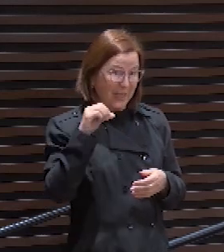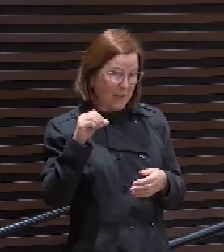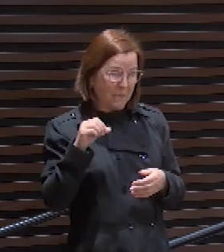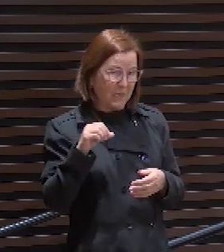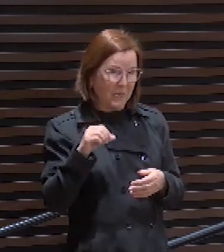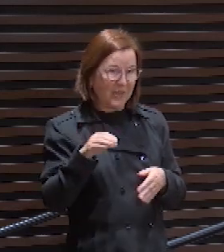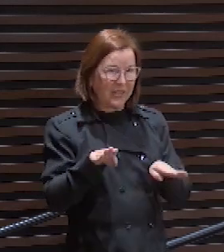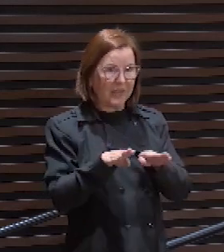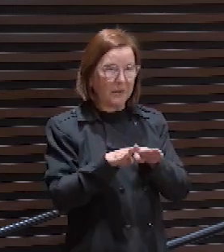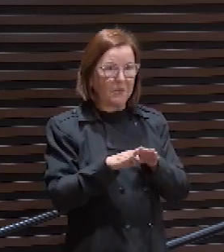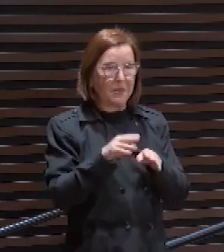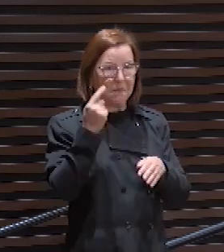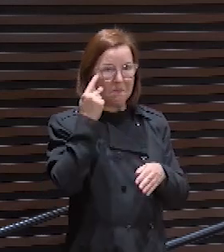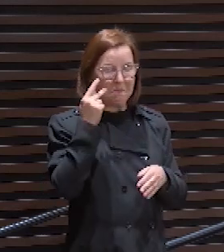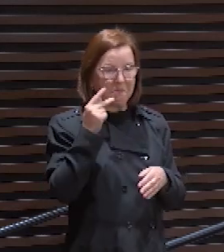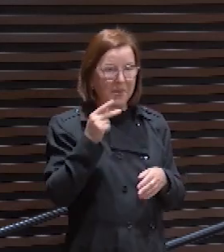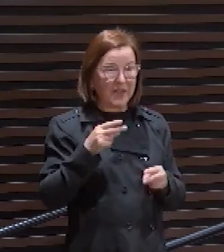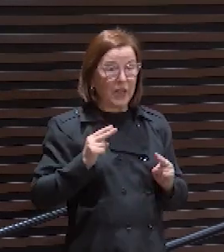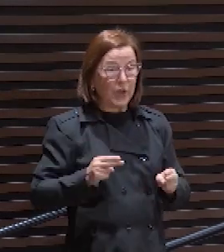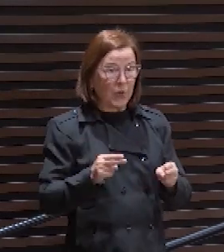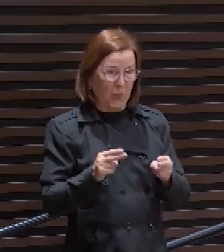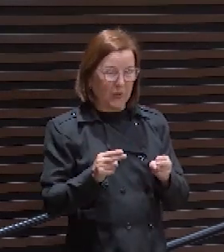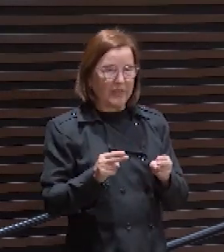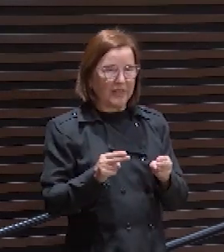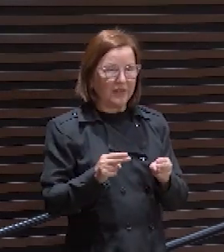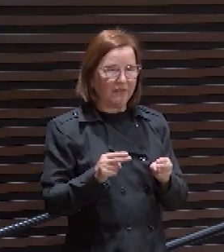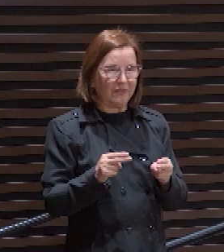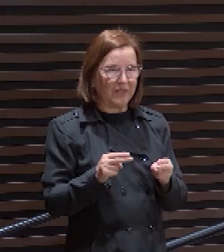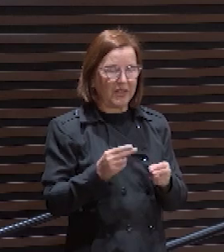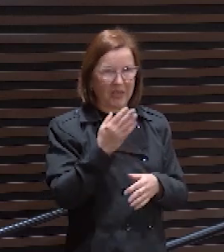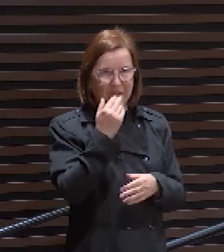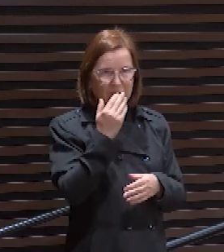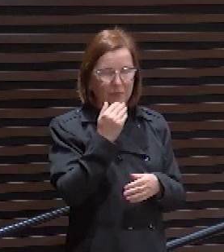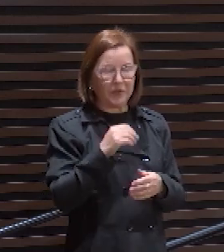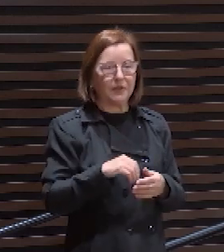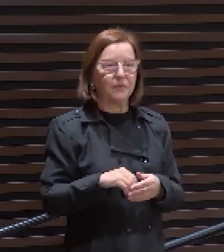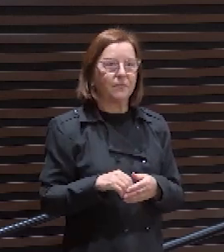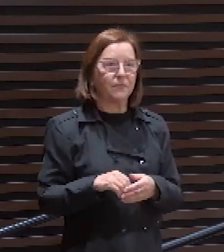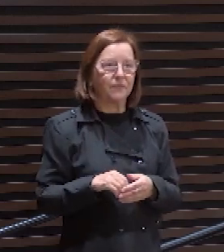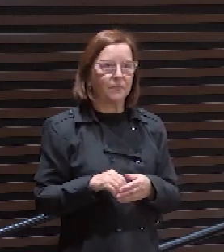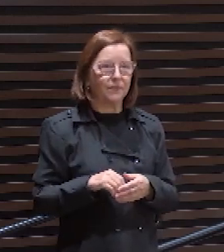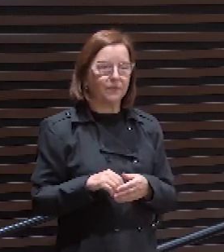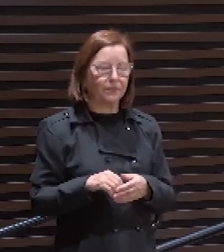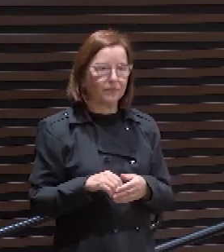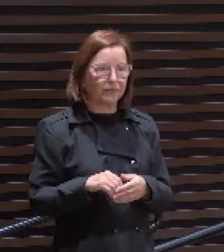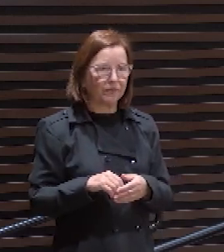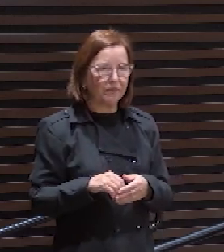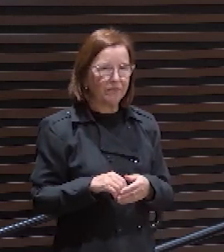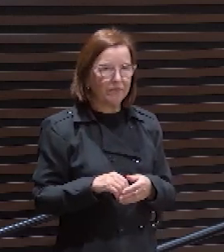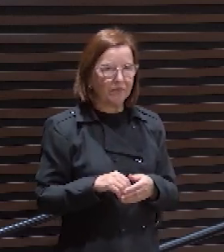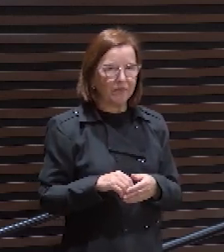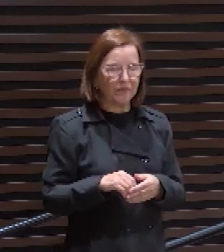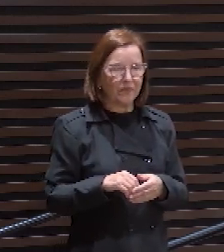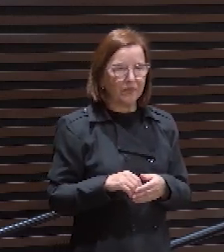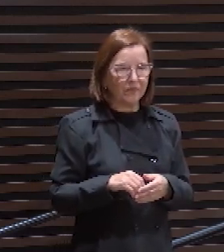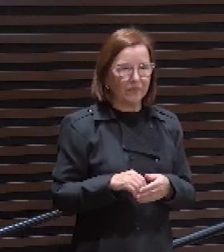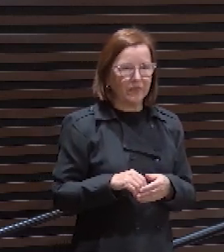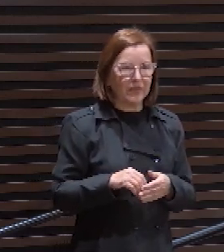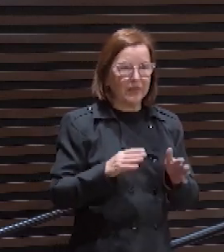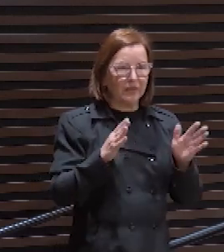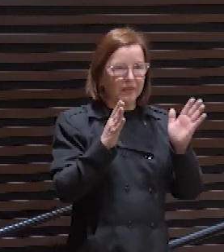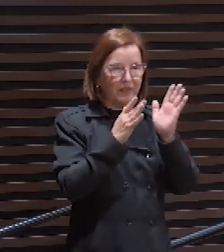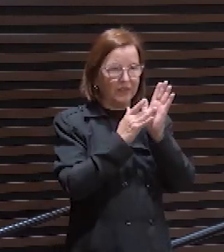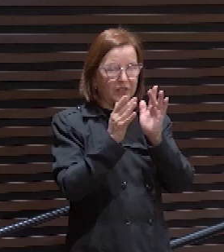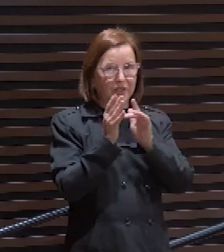tornava-se inútil. Jesus usa essa metáfora para descrever aqueles que alegam ser os seus discípulos, porém,